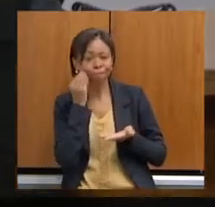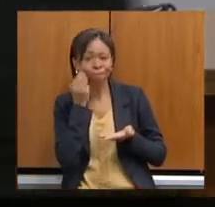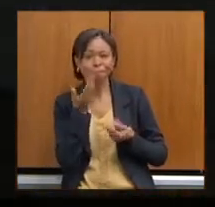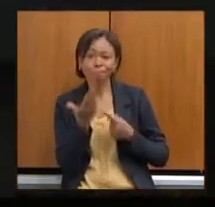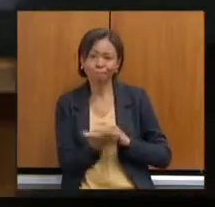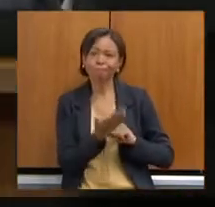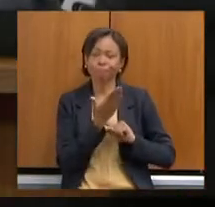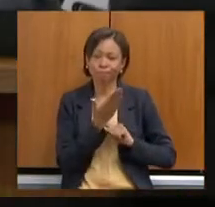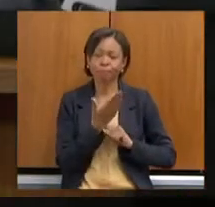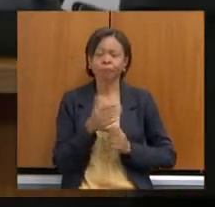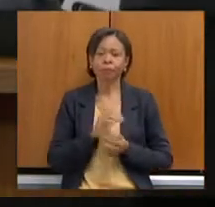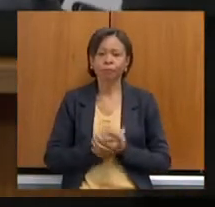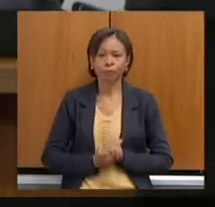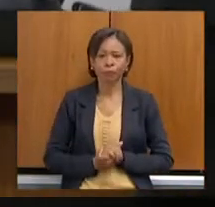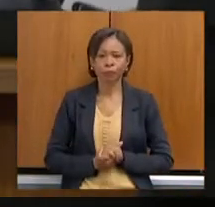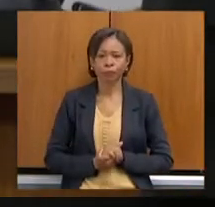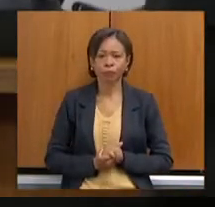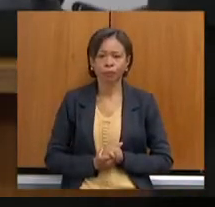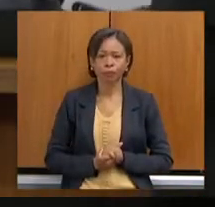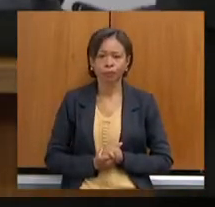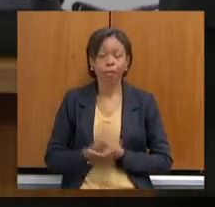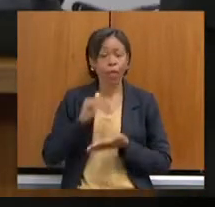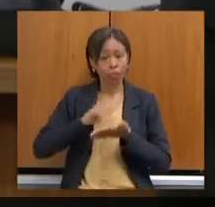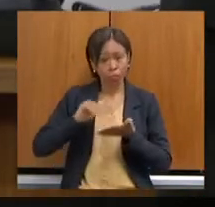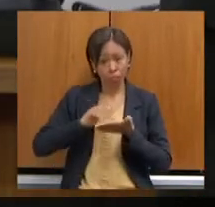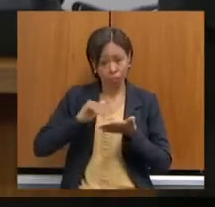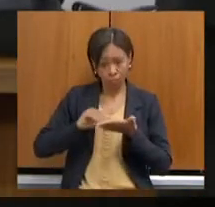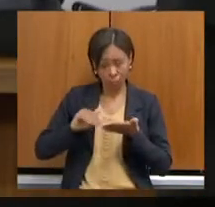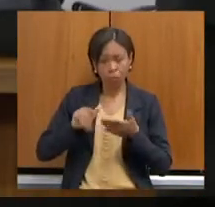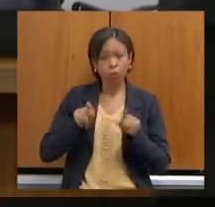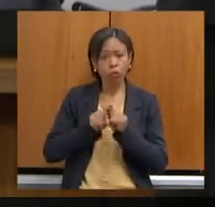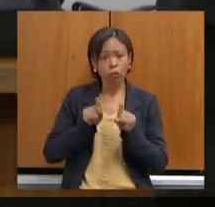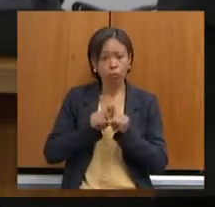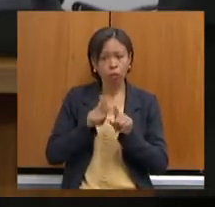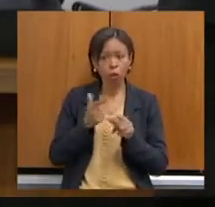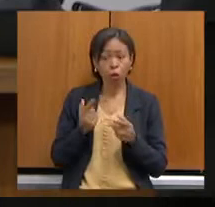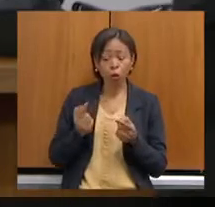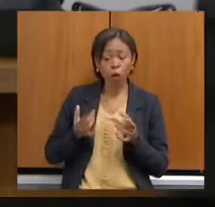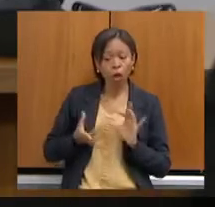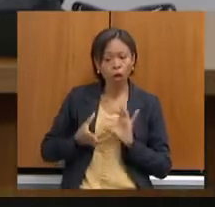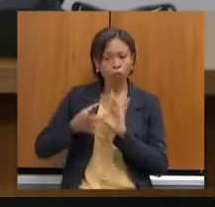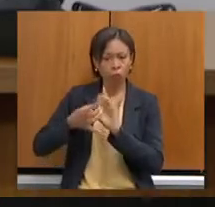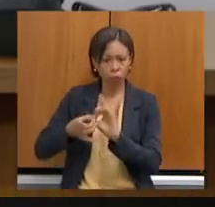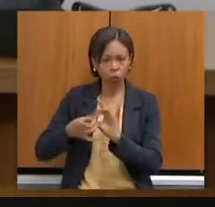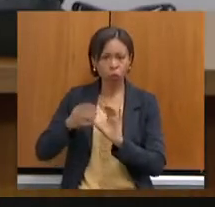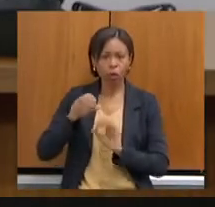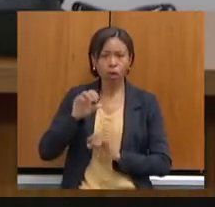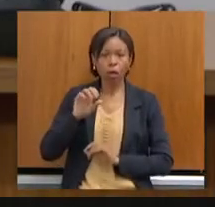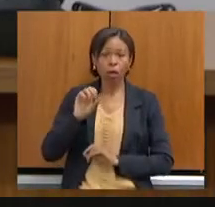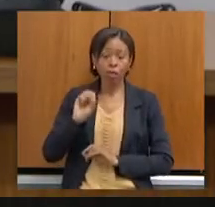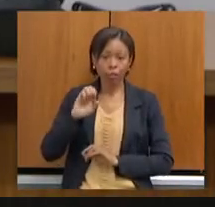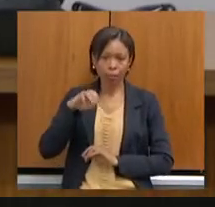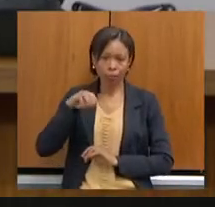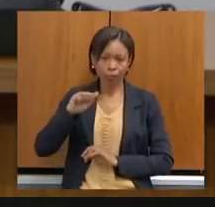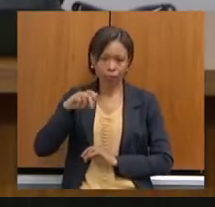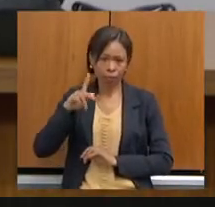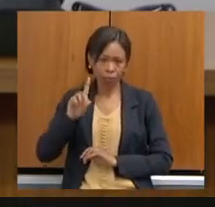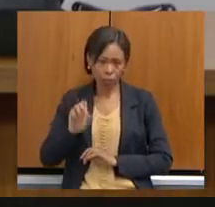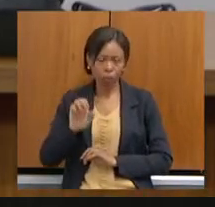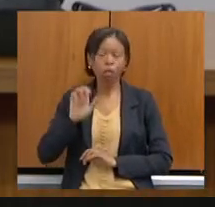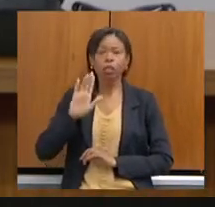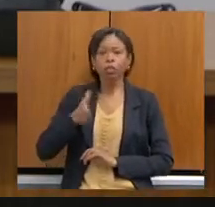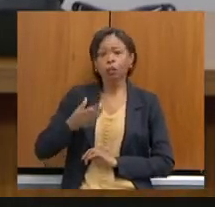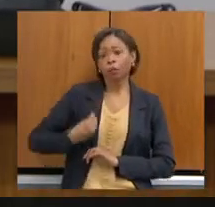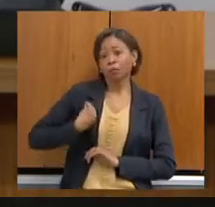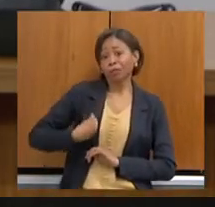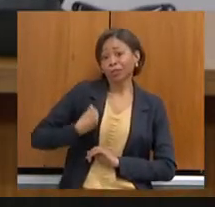ia ser aba também em sintonia com a semad participou da elaboração do nosso secreta do programa de regularização